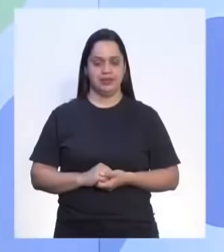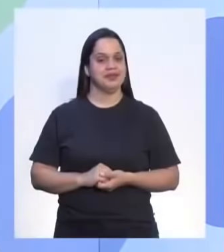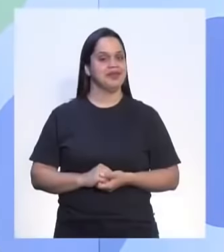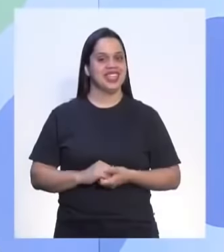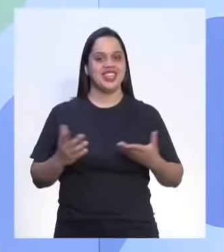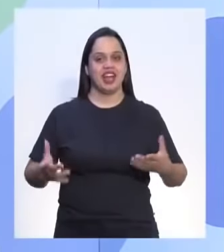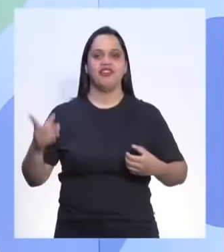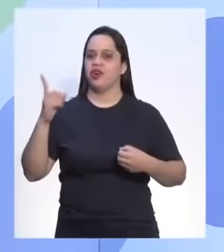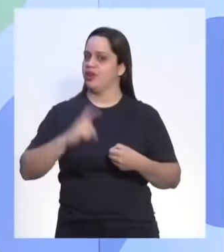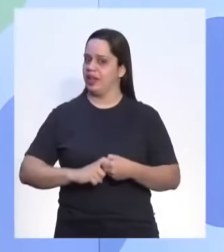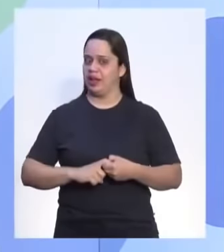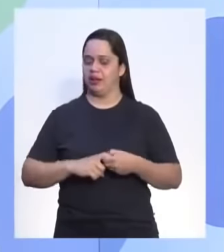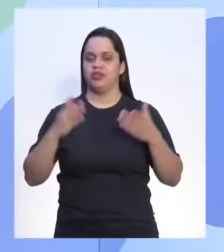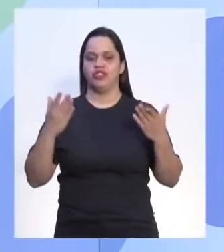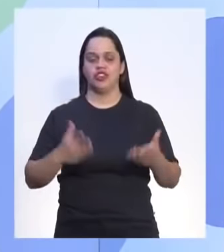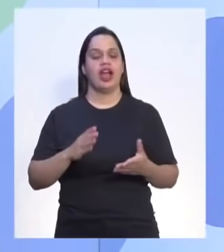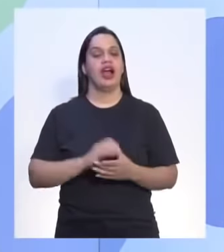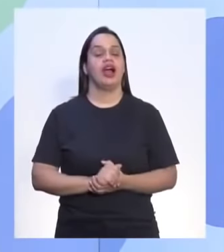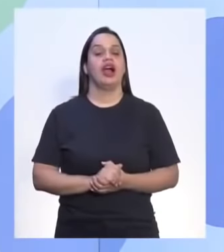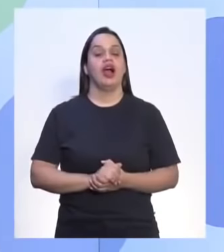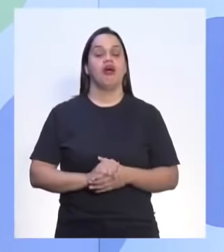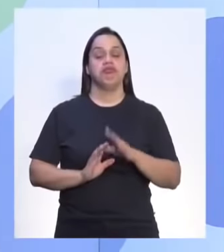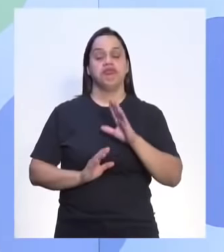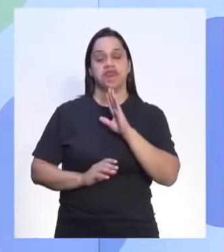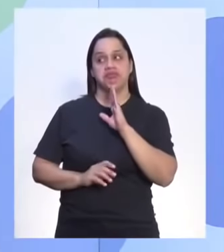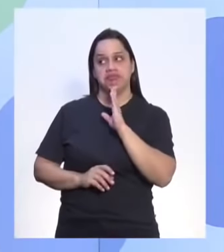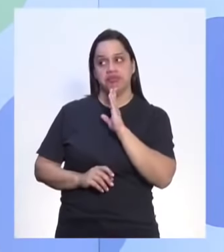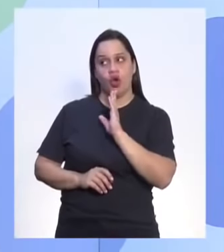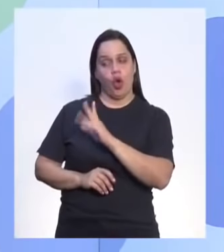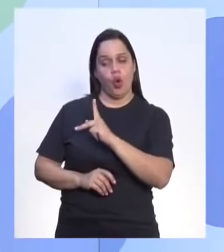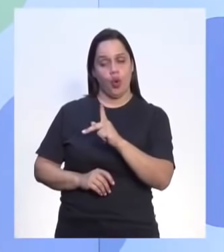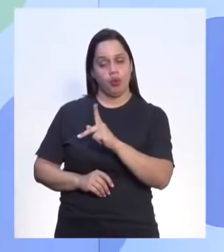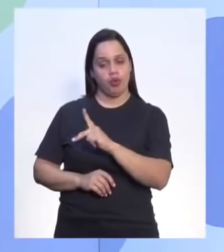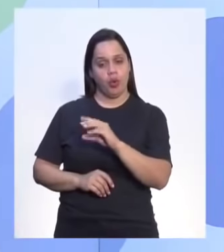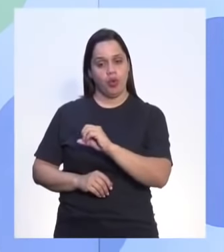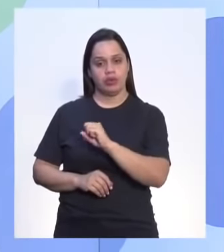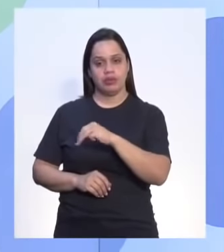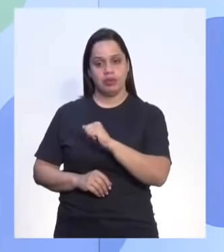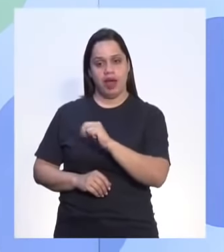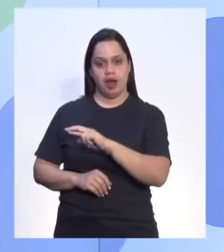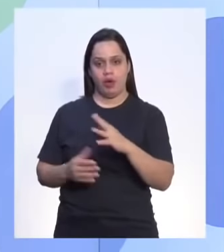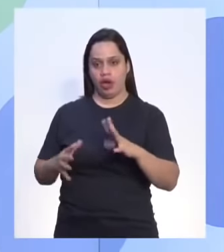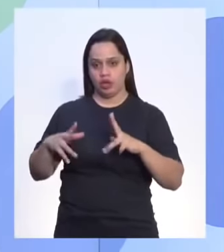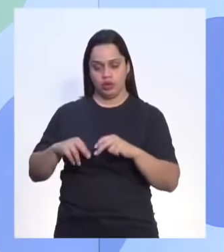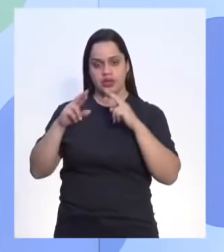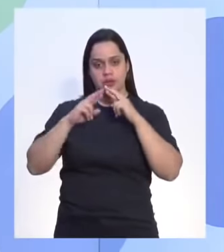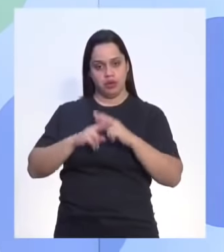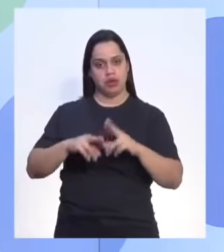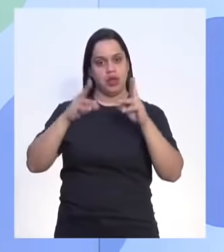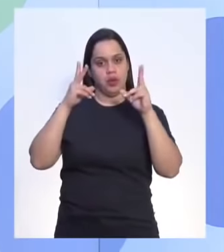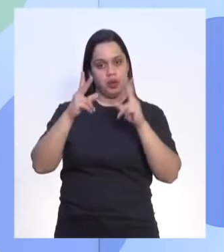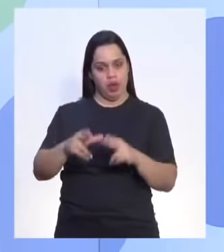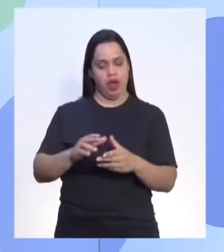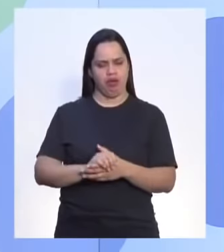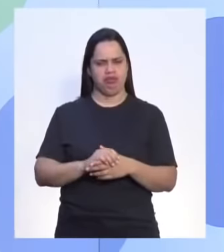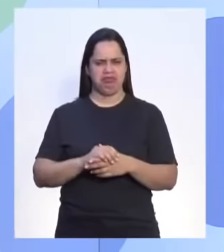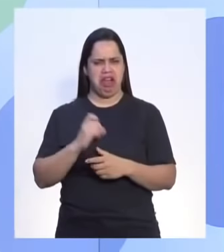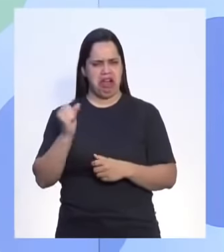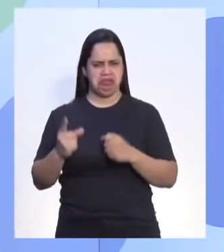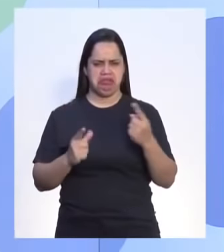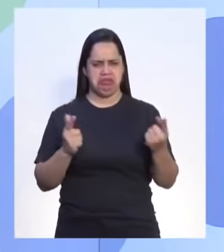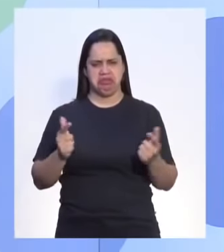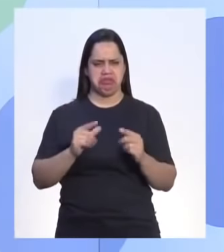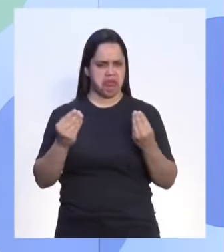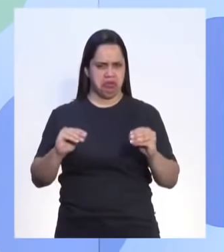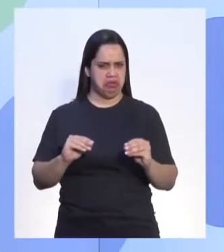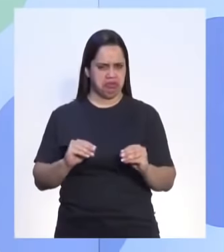Retornamos aqui. Olha, Osmar, agora eu acho que foi unânime, legal, digamos, né? Assim, né? Eu acho que um ou outro colocou diferente, mas